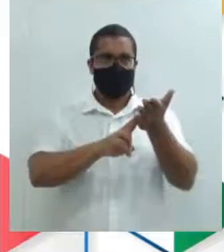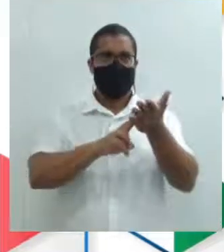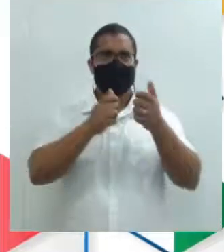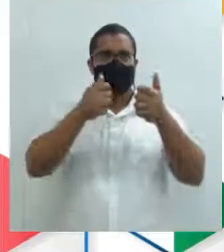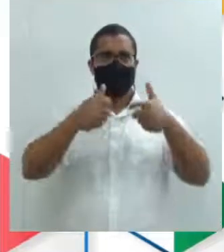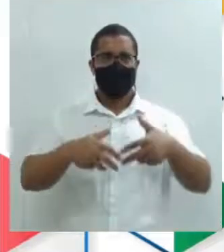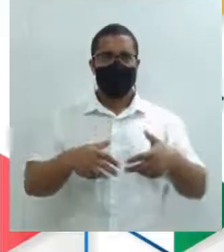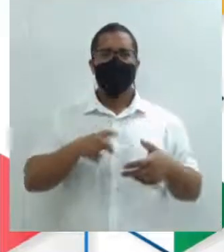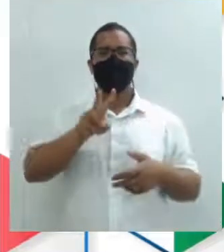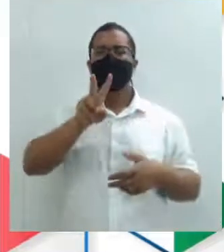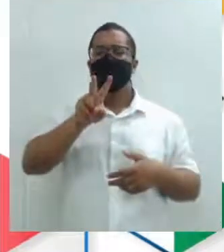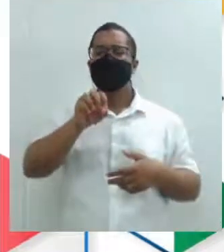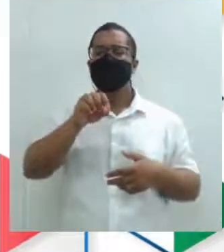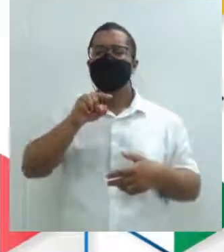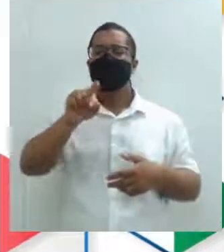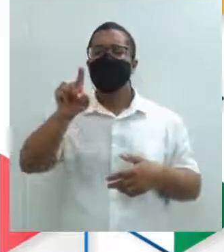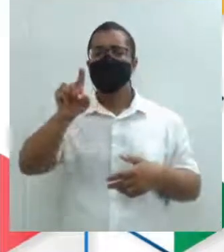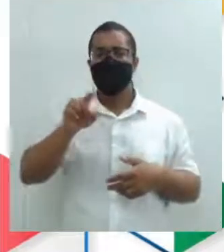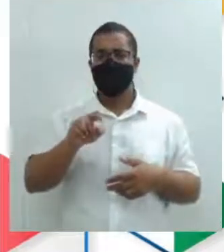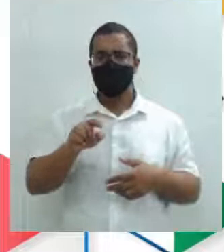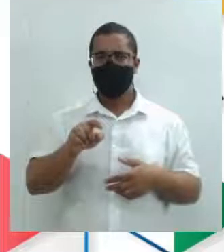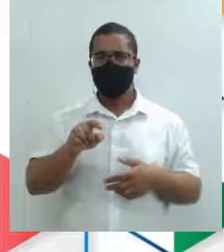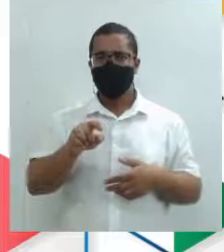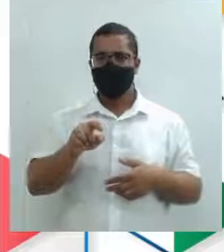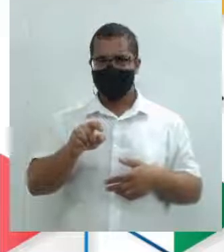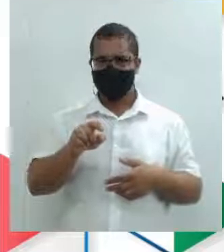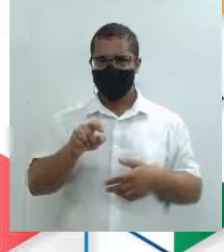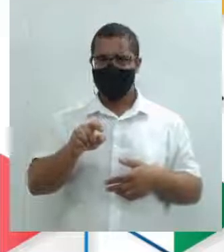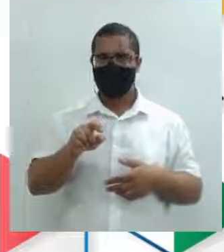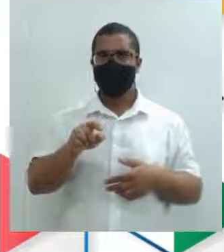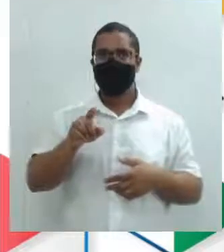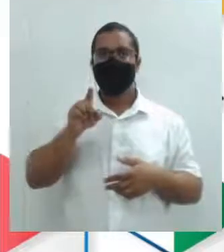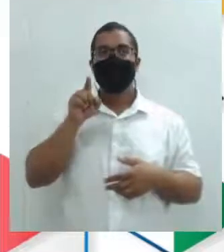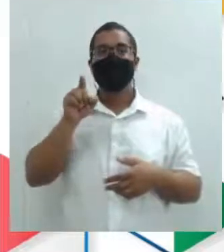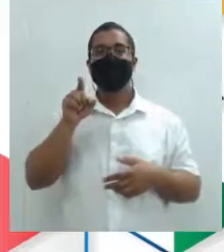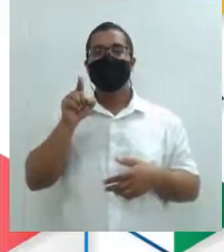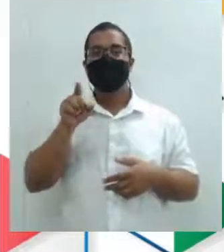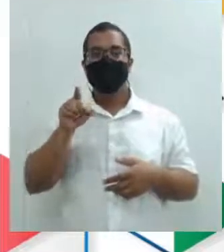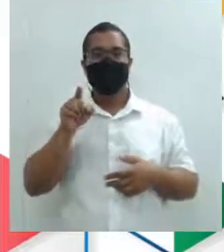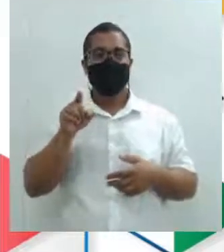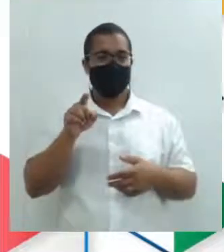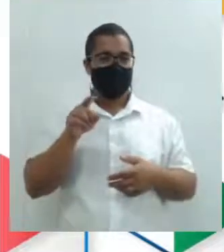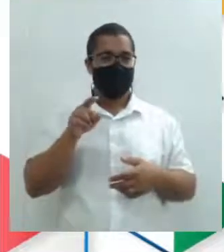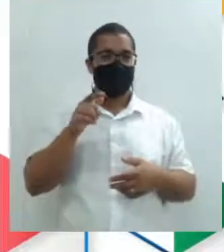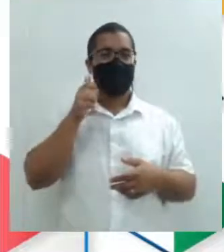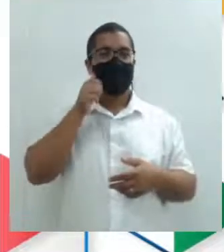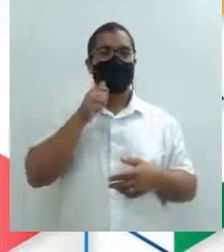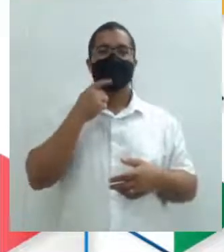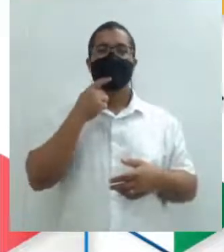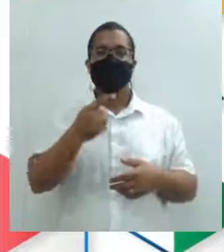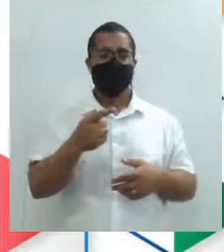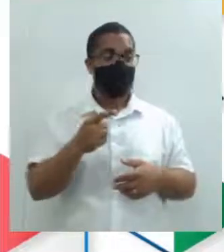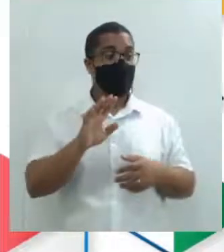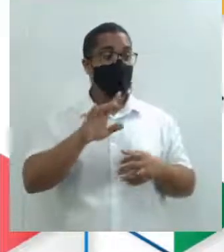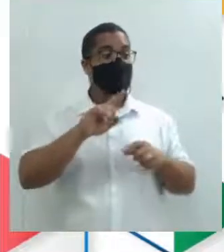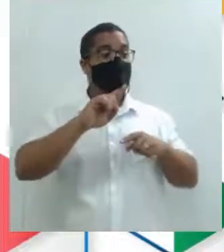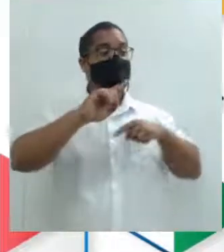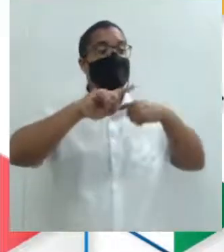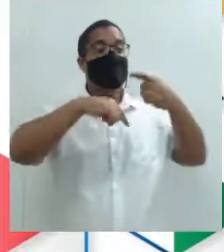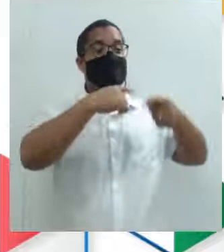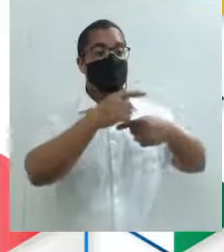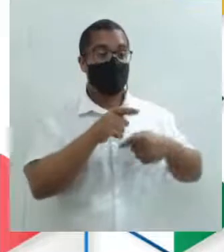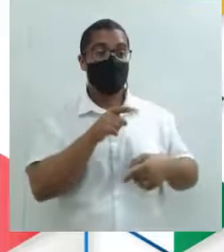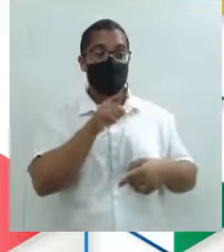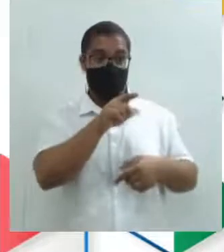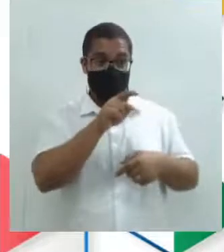assim, vó. Aí a personagem diz assim, e depois que você